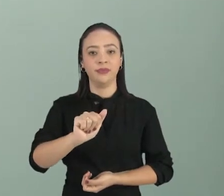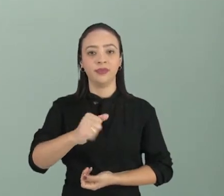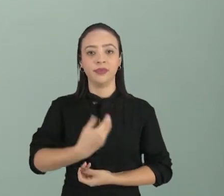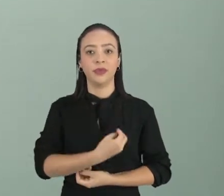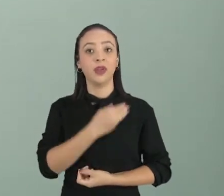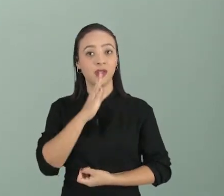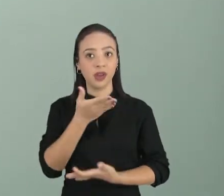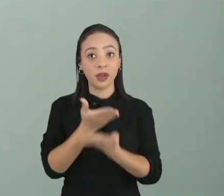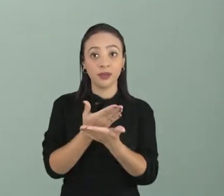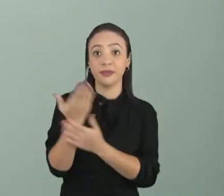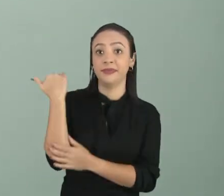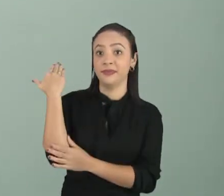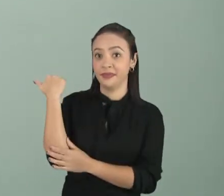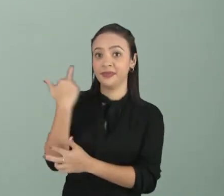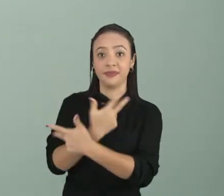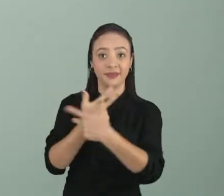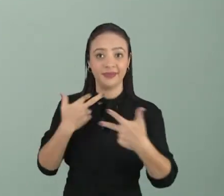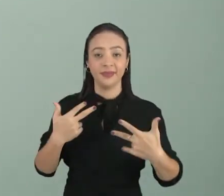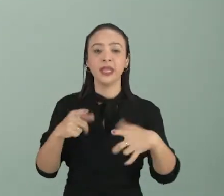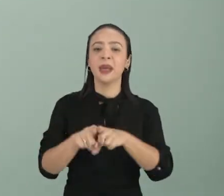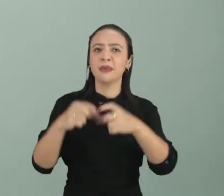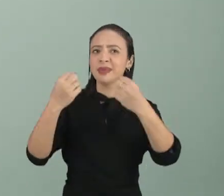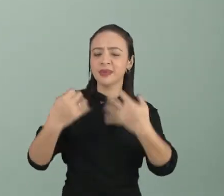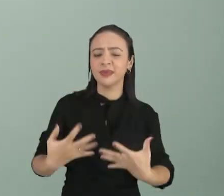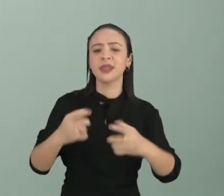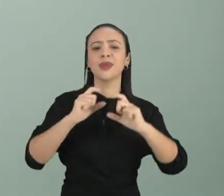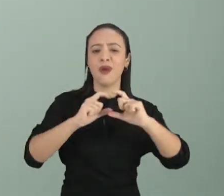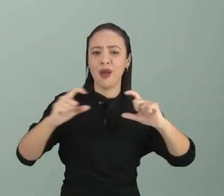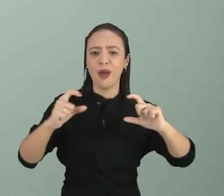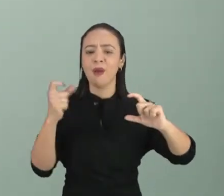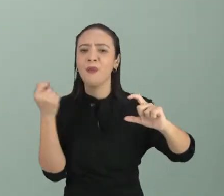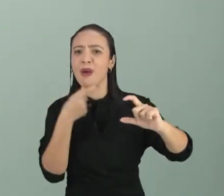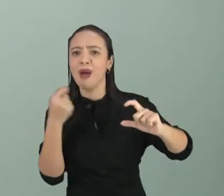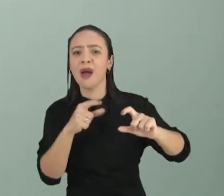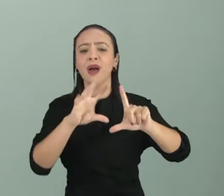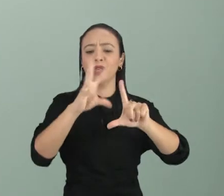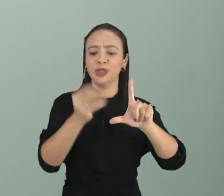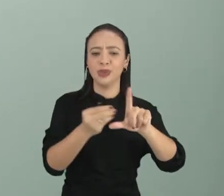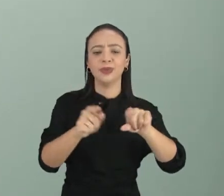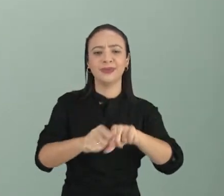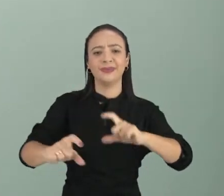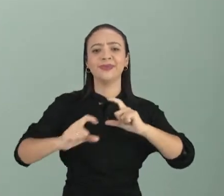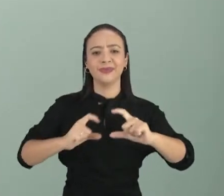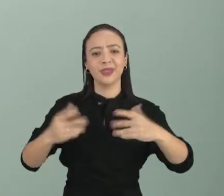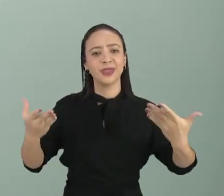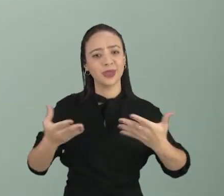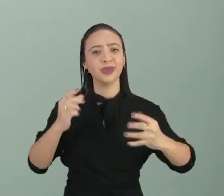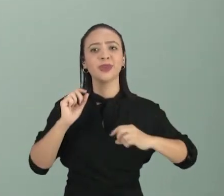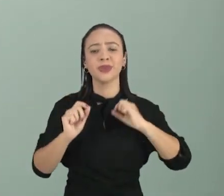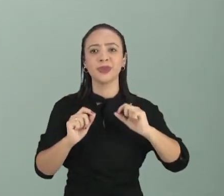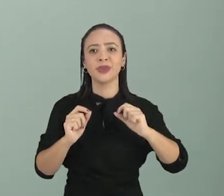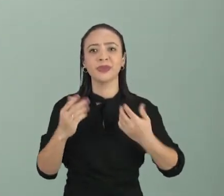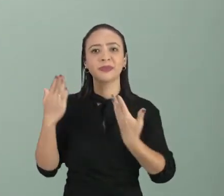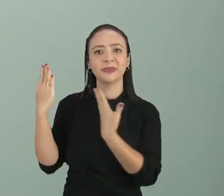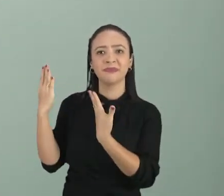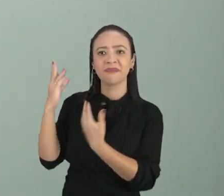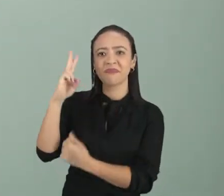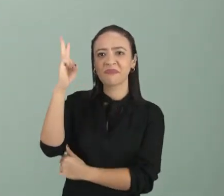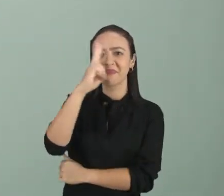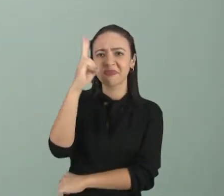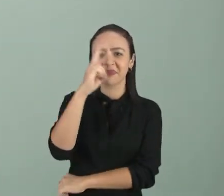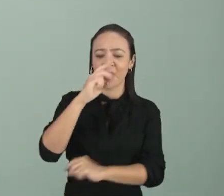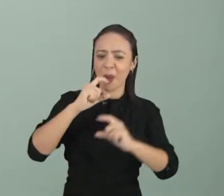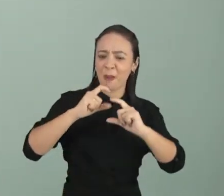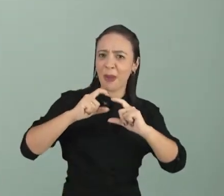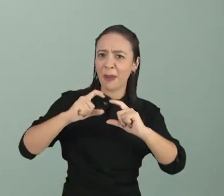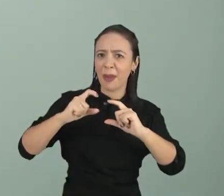com vocês nas aulas anteriores, falamos sobre charges, cartoons, tirinhas e hoje nós vamos falar sobre